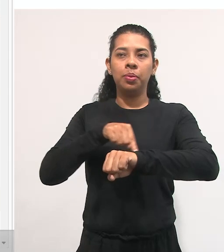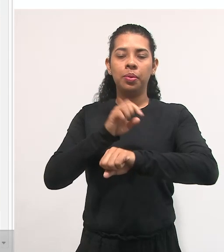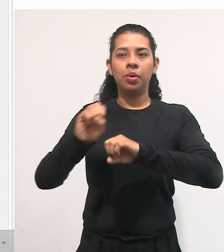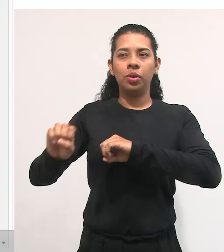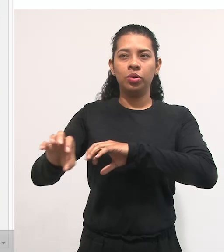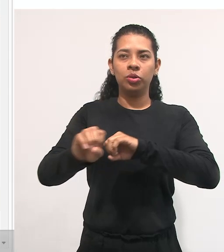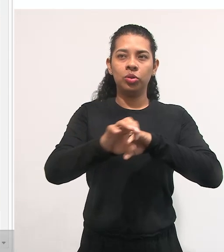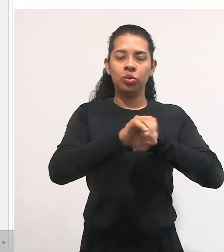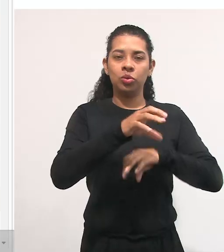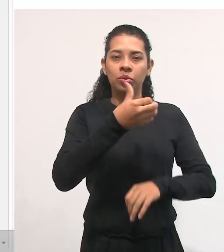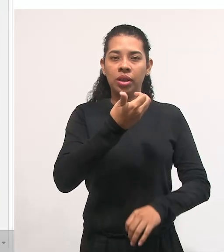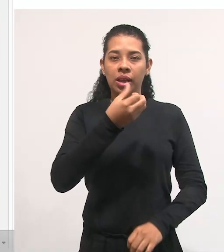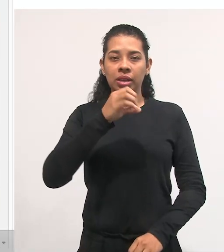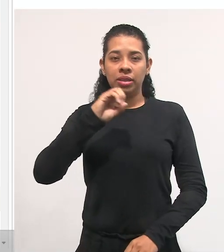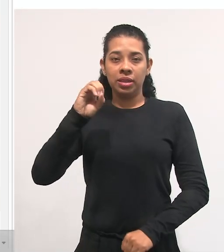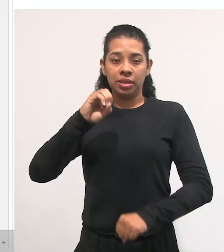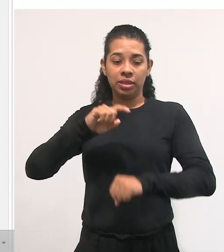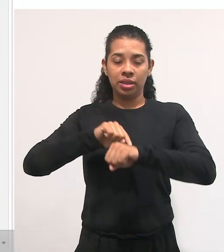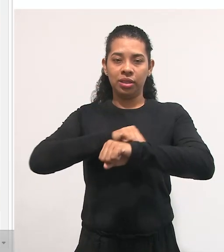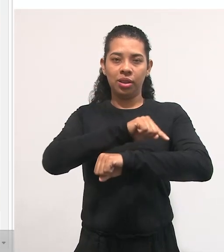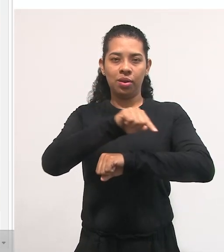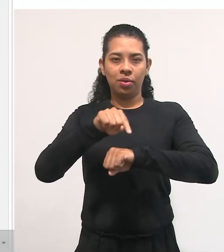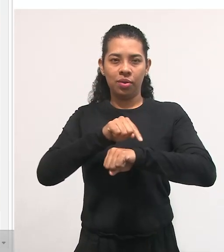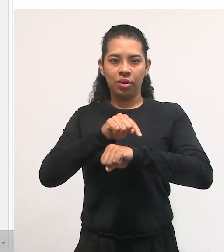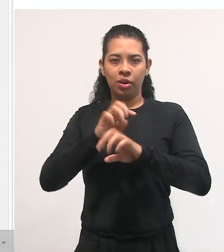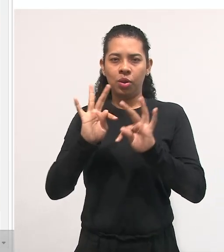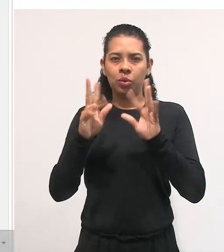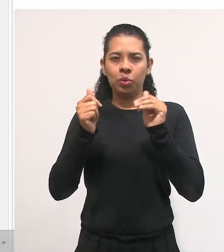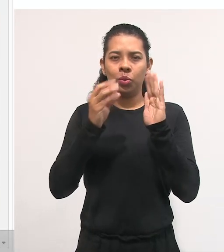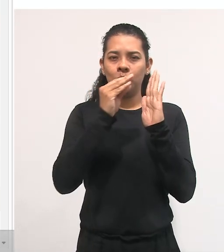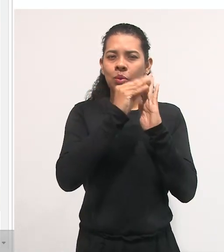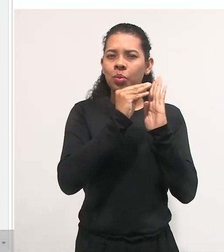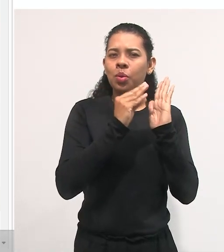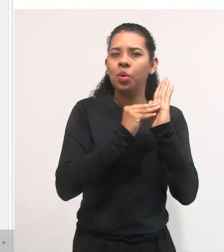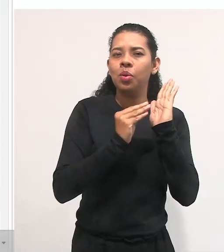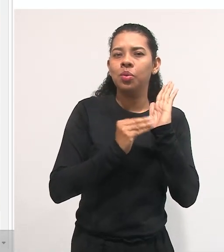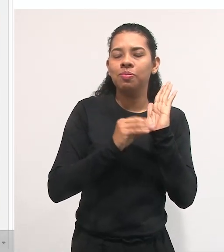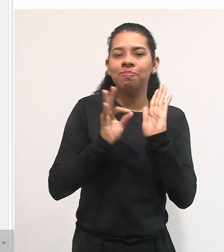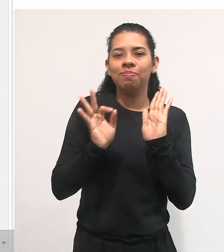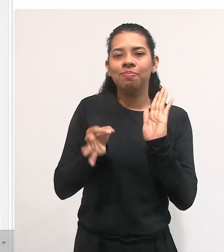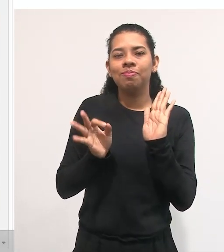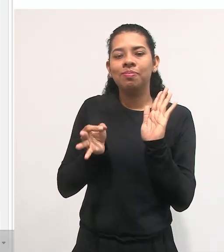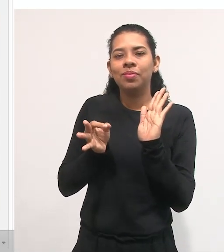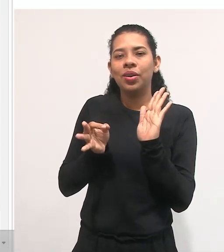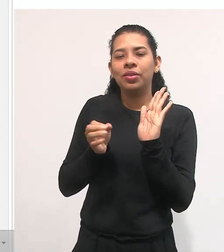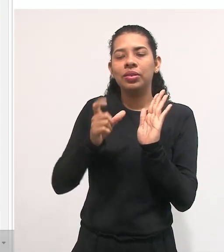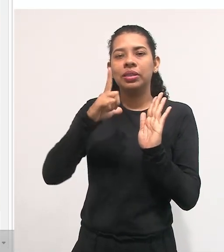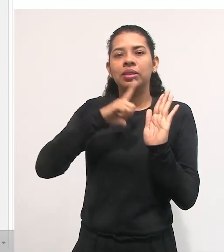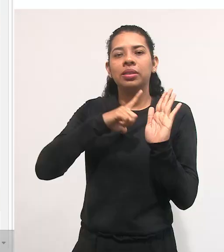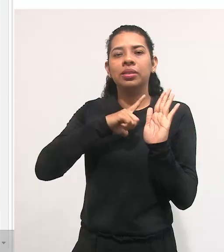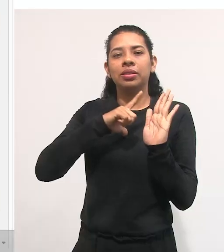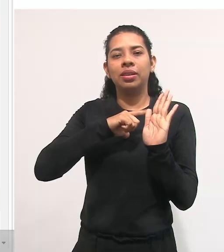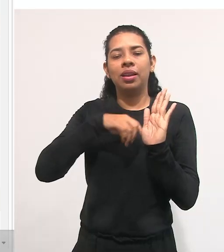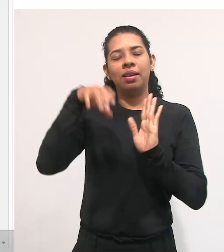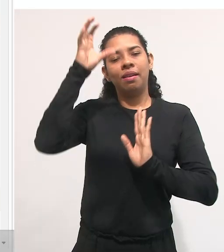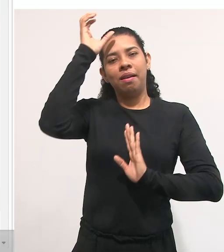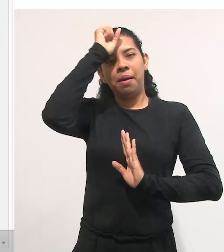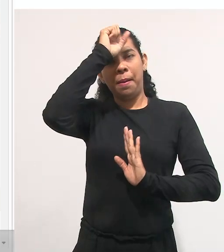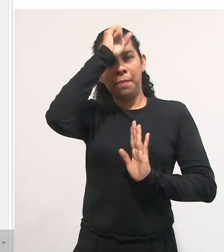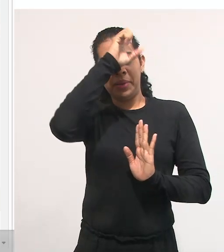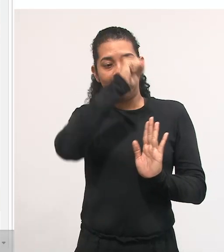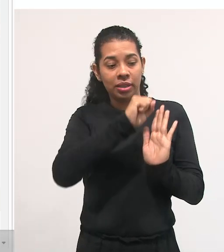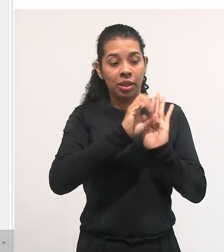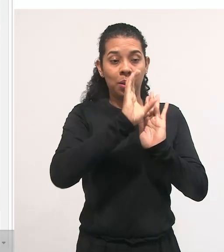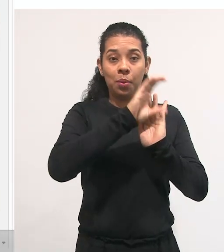60 horas e a nossa ementa é bastante recheada porque ela engloba além da historicidade do currículo né